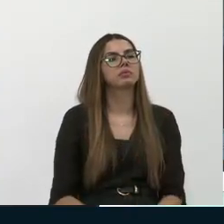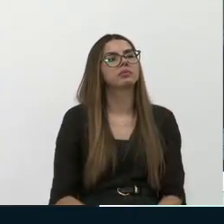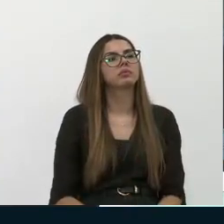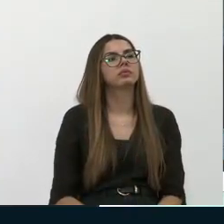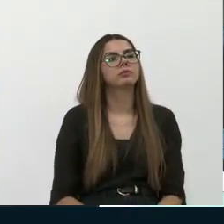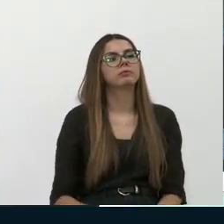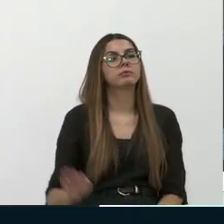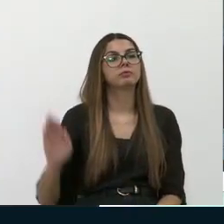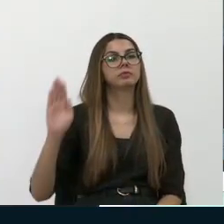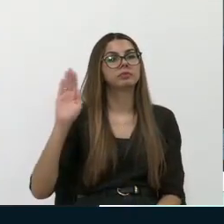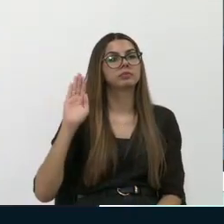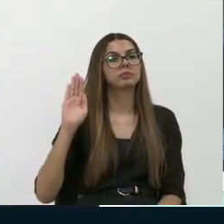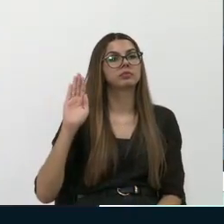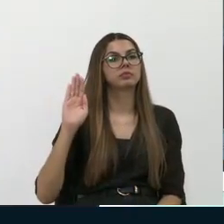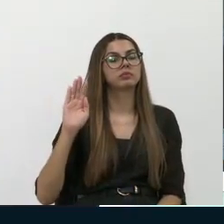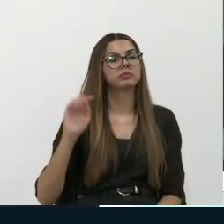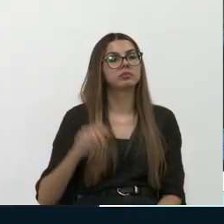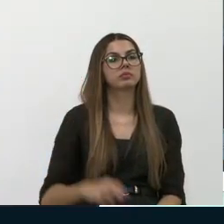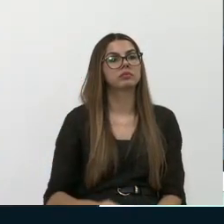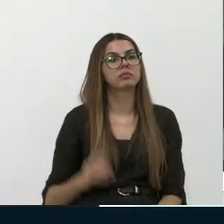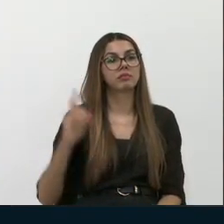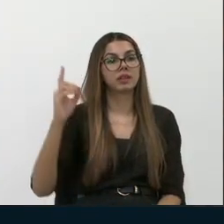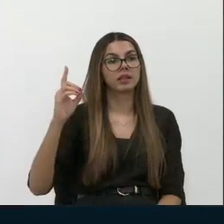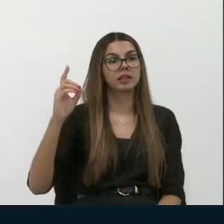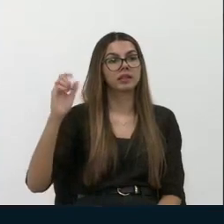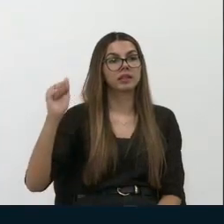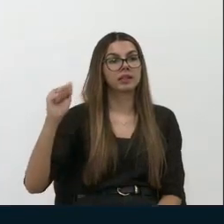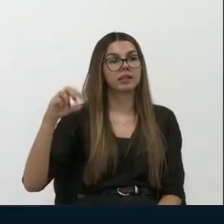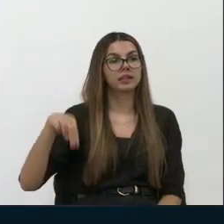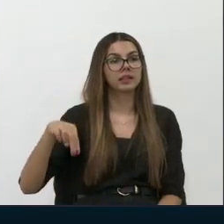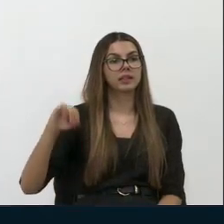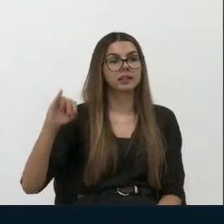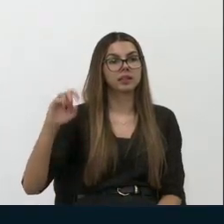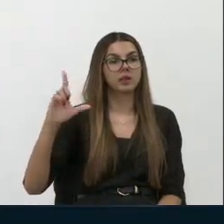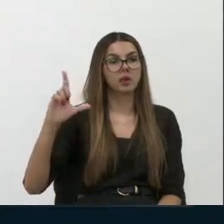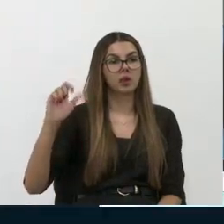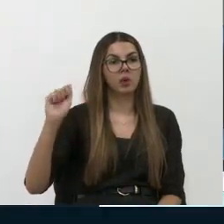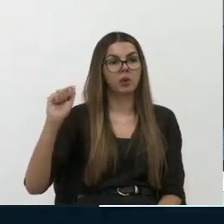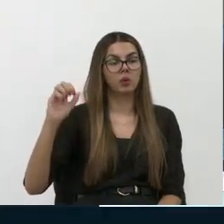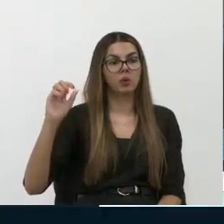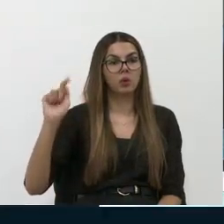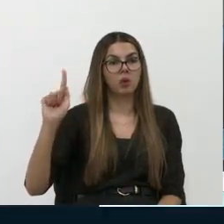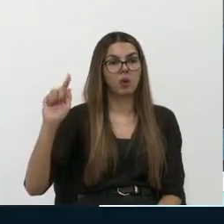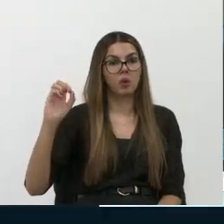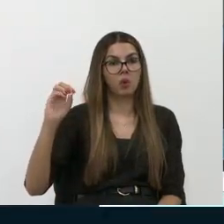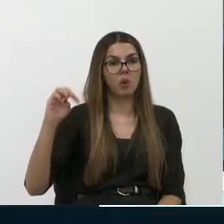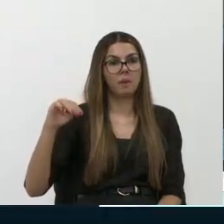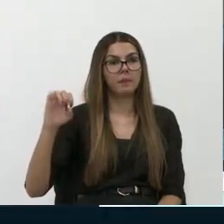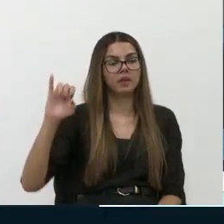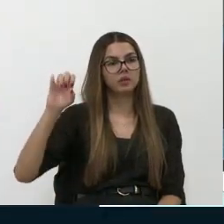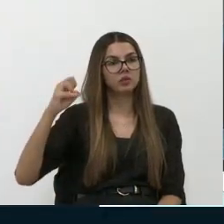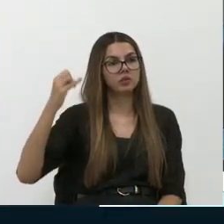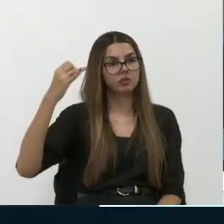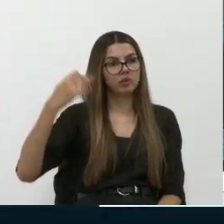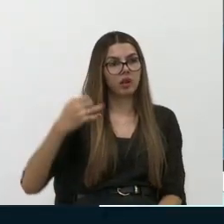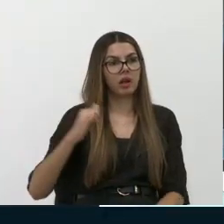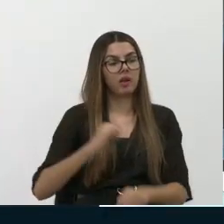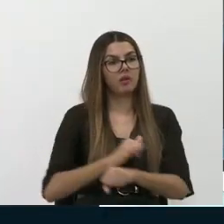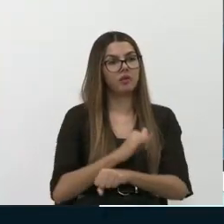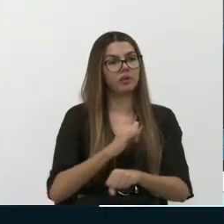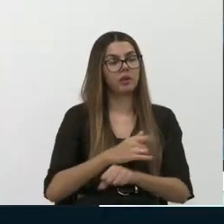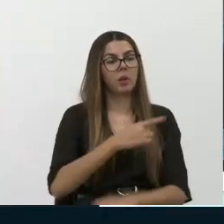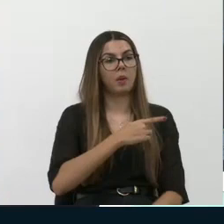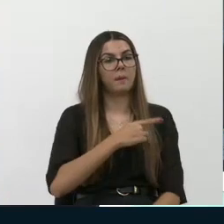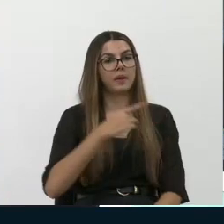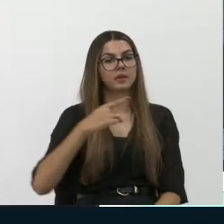Questão de ordem, vereador Danilo Gomes. Presidente, só para justificar a ausência do pastor Anistaldo,